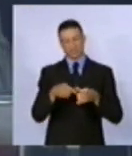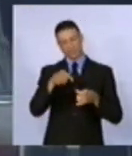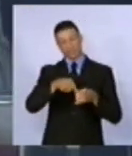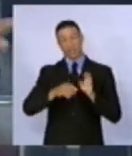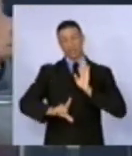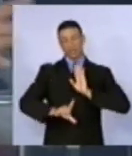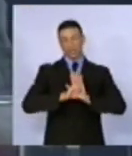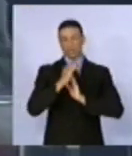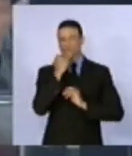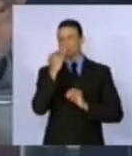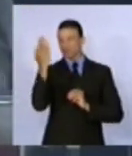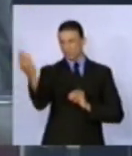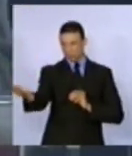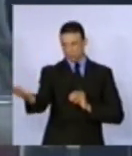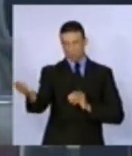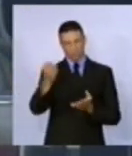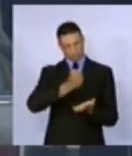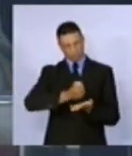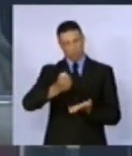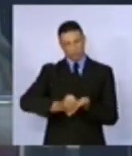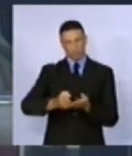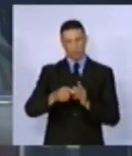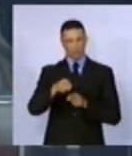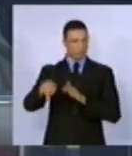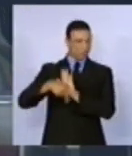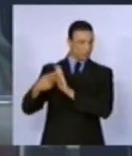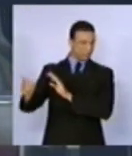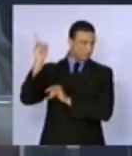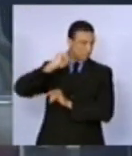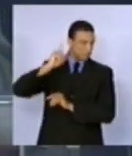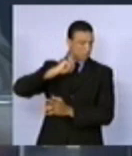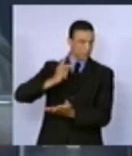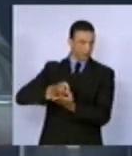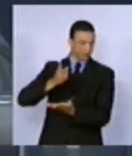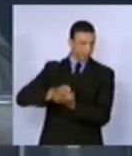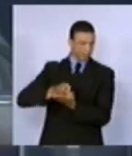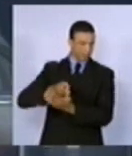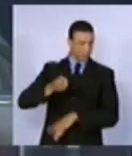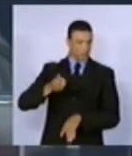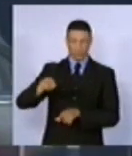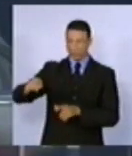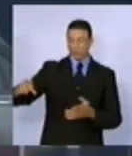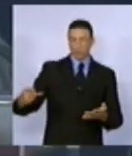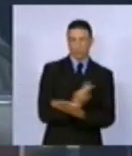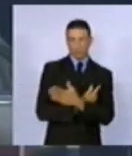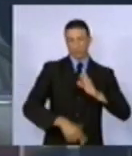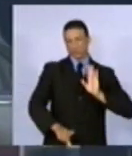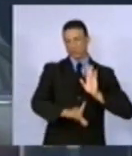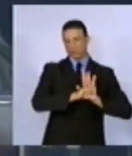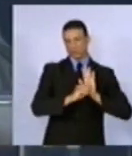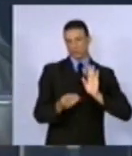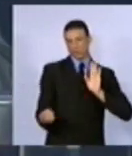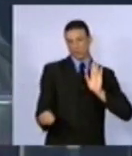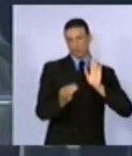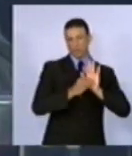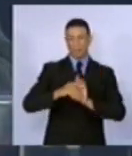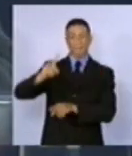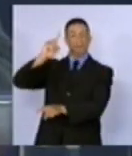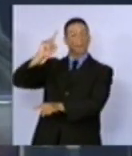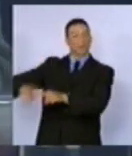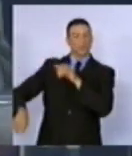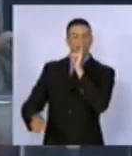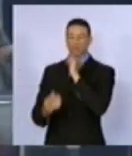ainda é uma norma cogente no estado esse mesmo ato normativo proibiu o